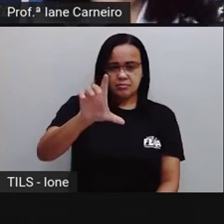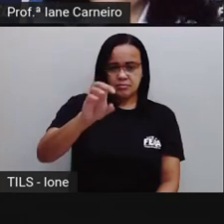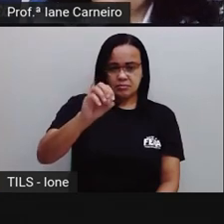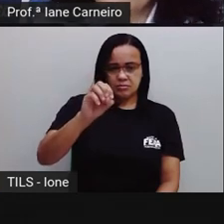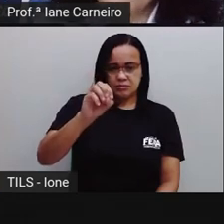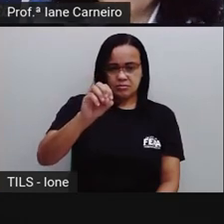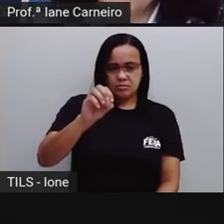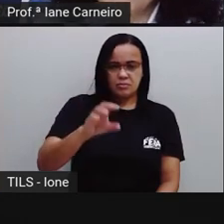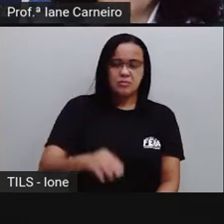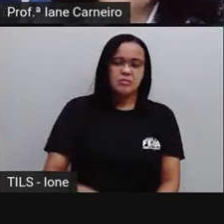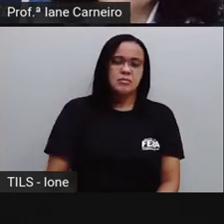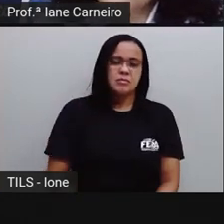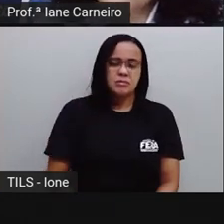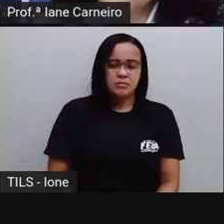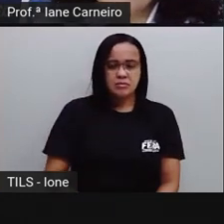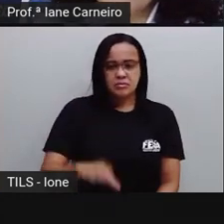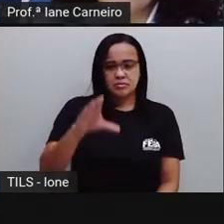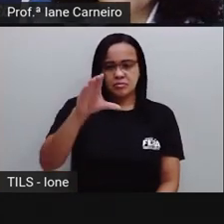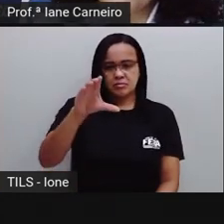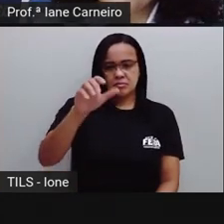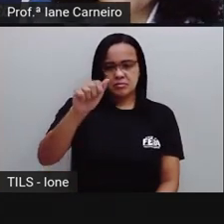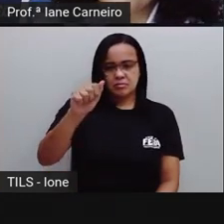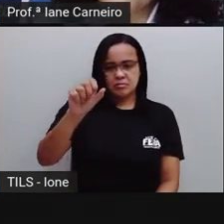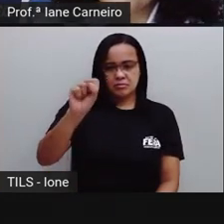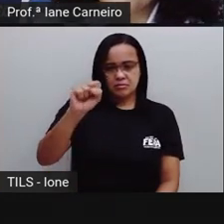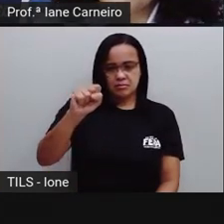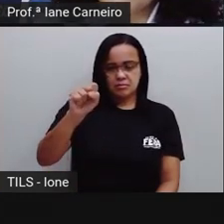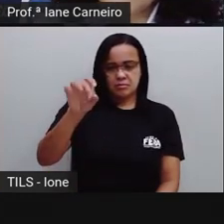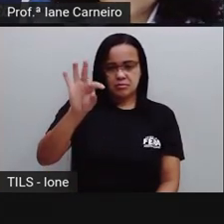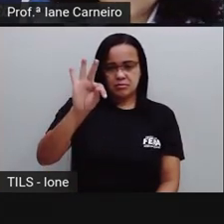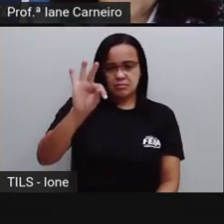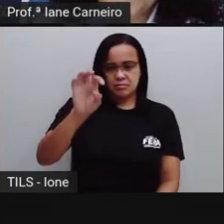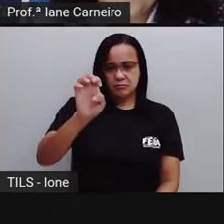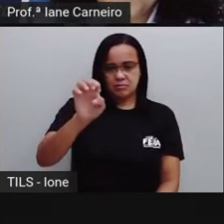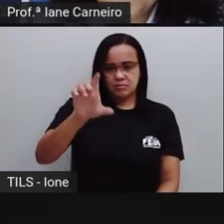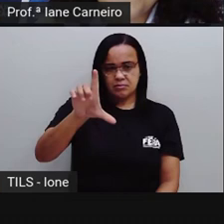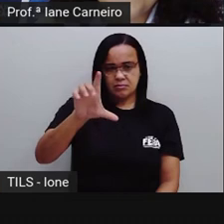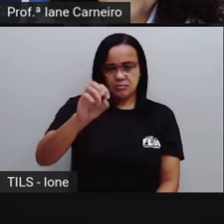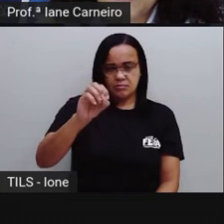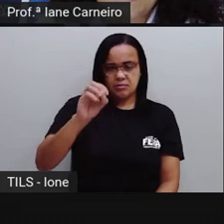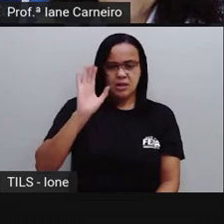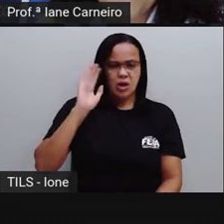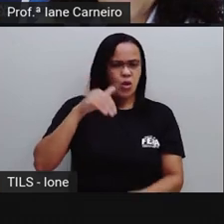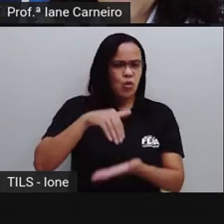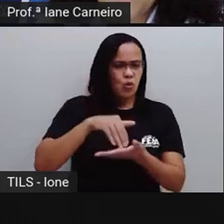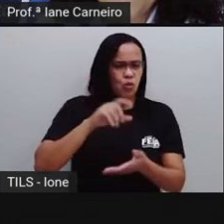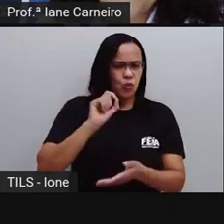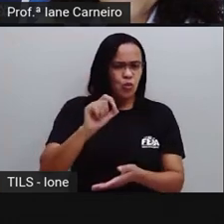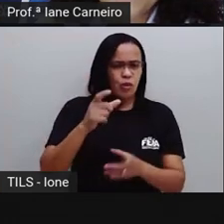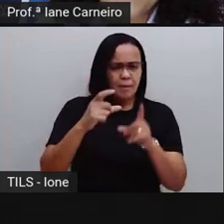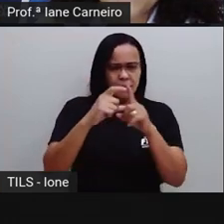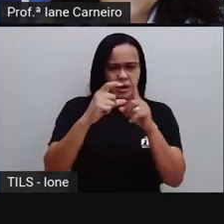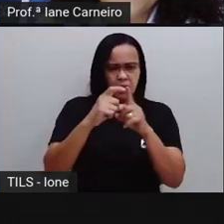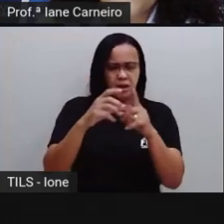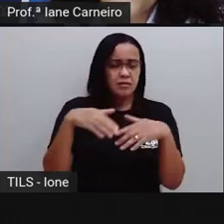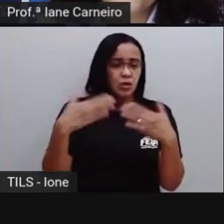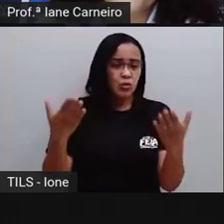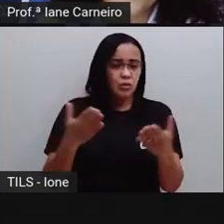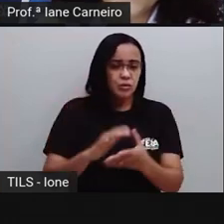lolo castelo e por último a